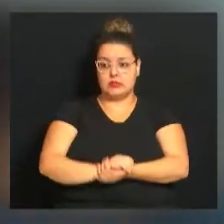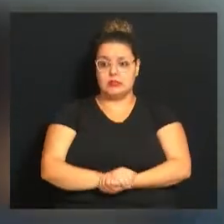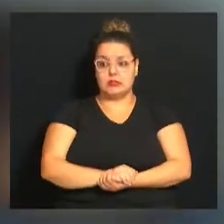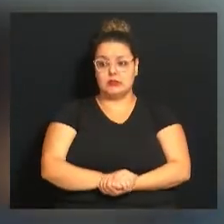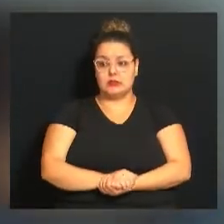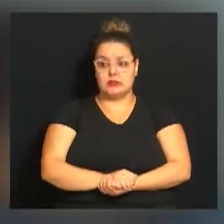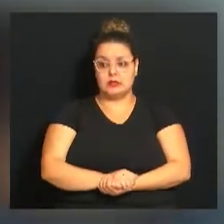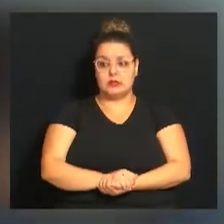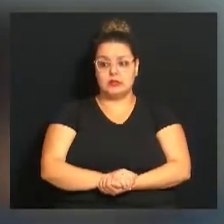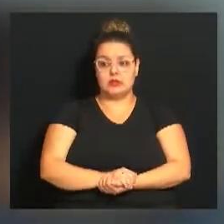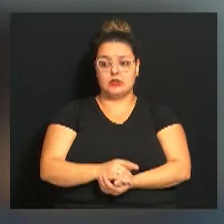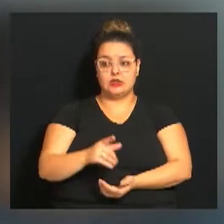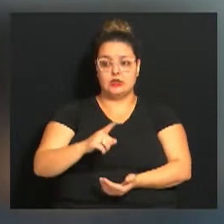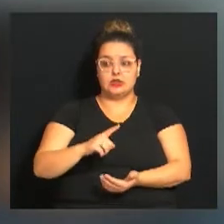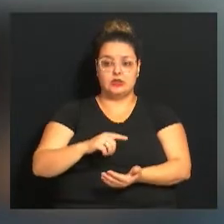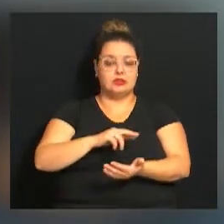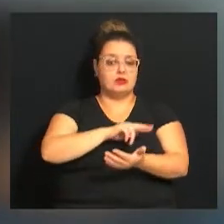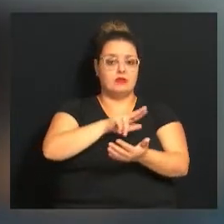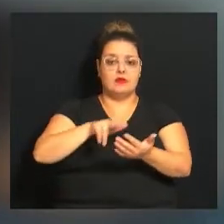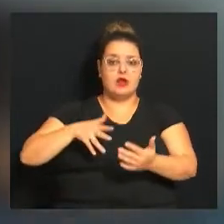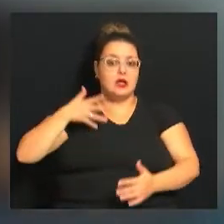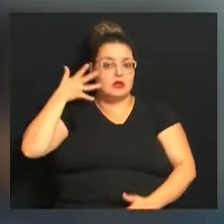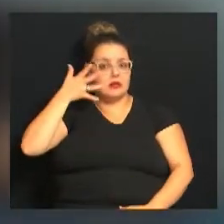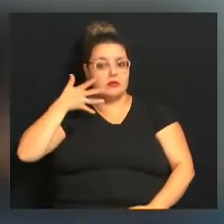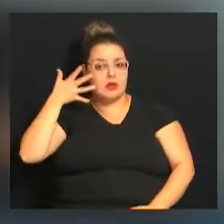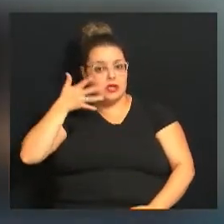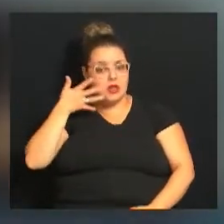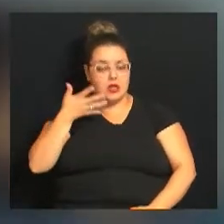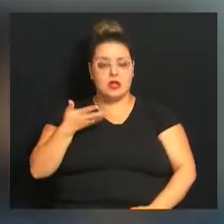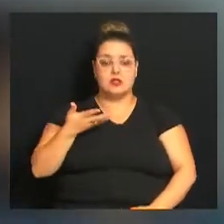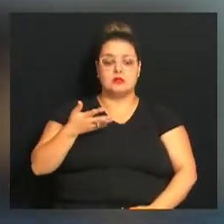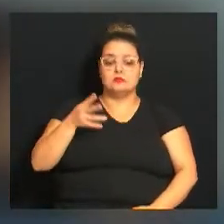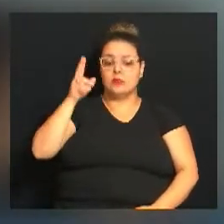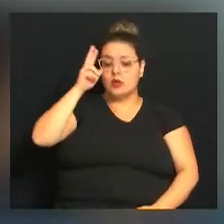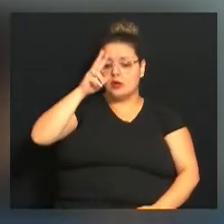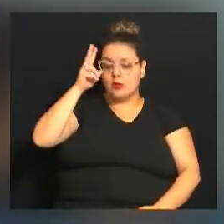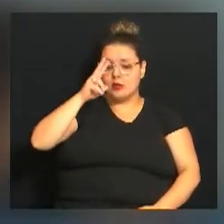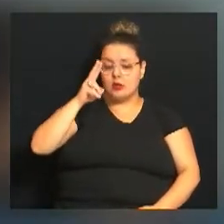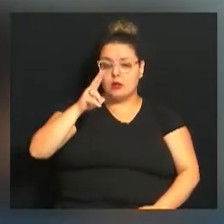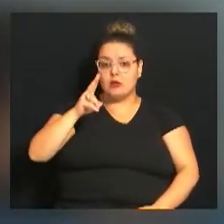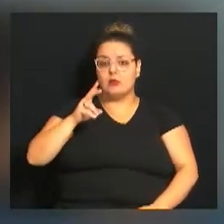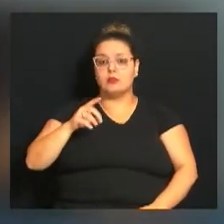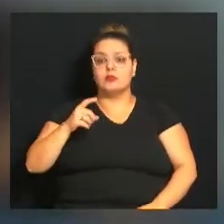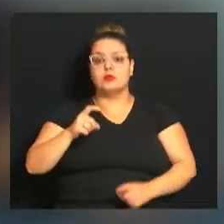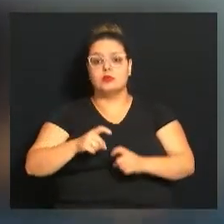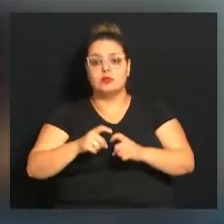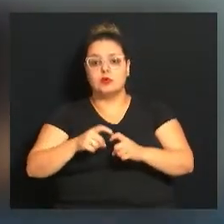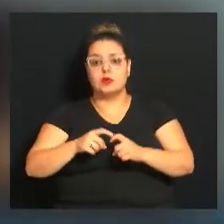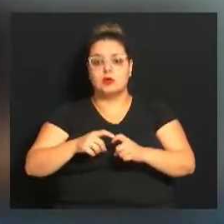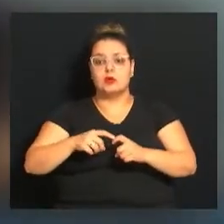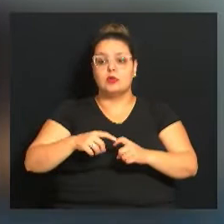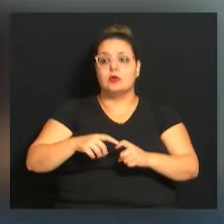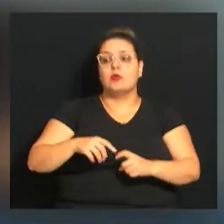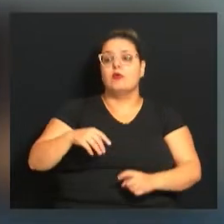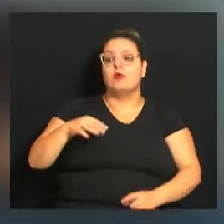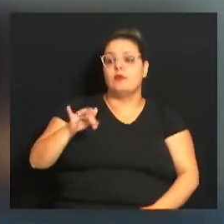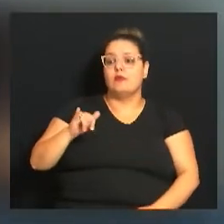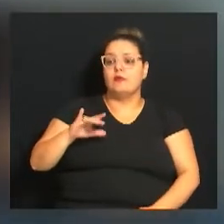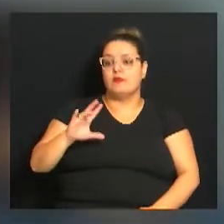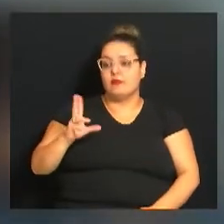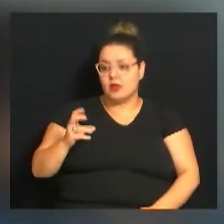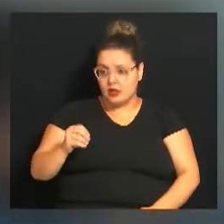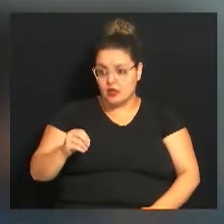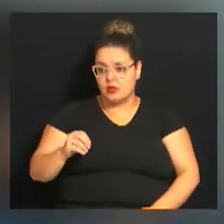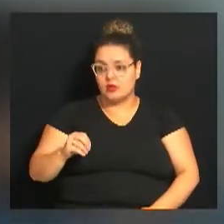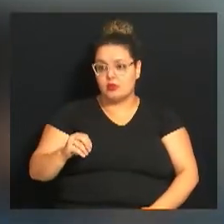tivemos várias palestras, seminários. Eu me lembro uma do Dr. José Martins Filho, pediatra, ex-reitor da